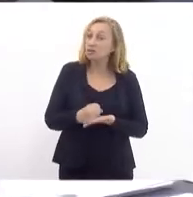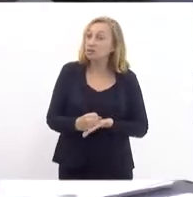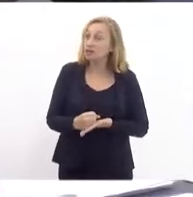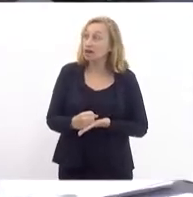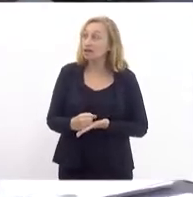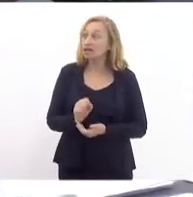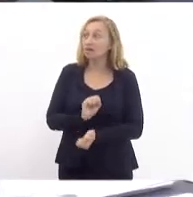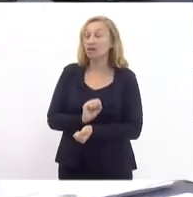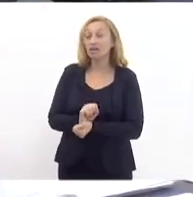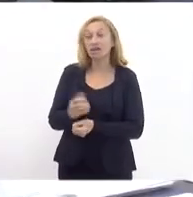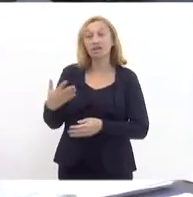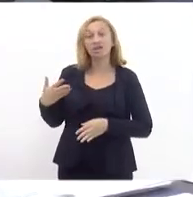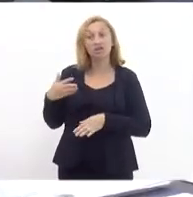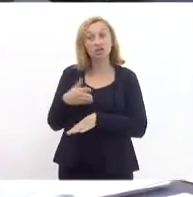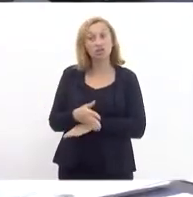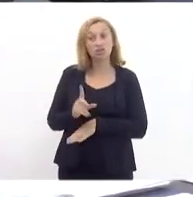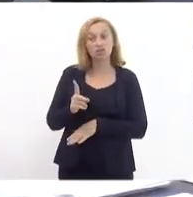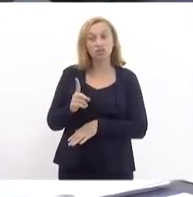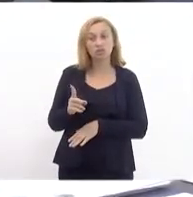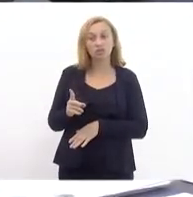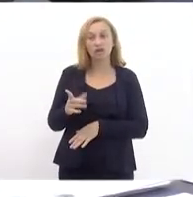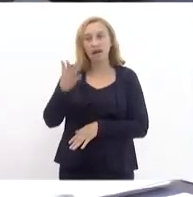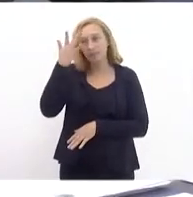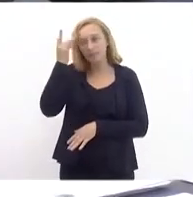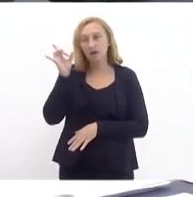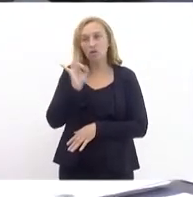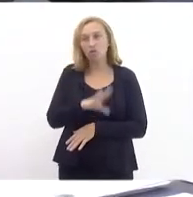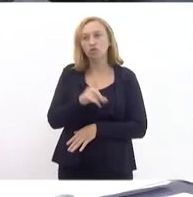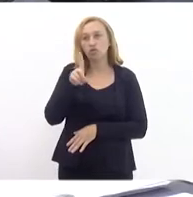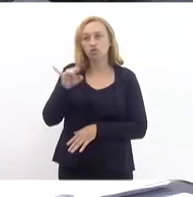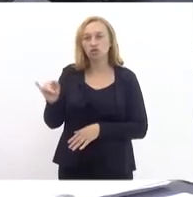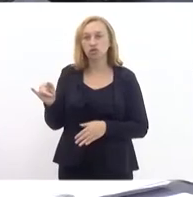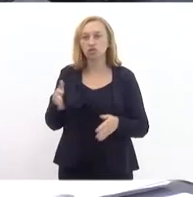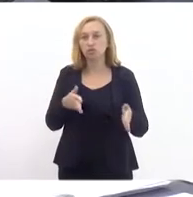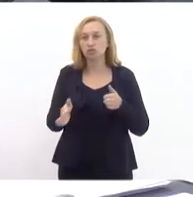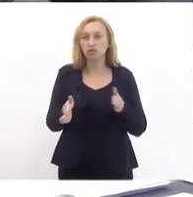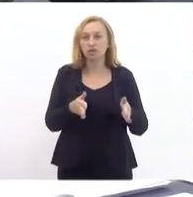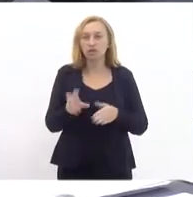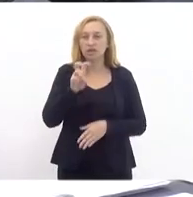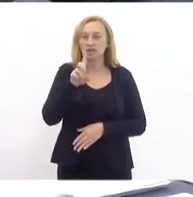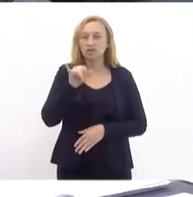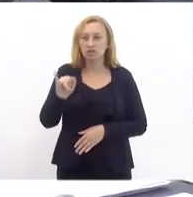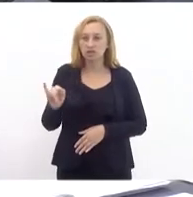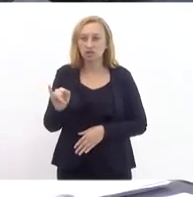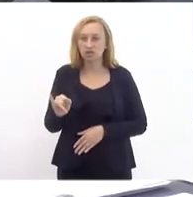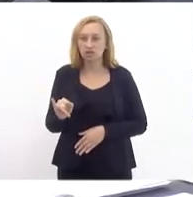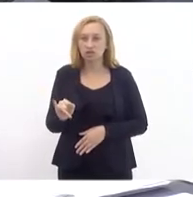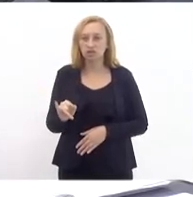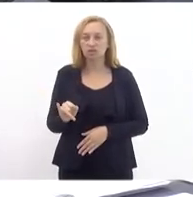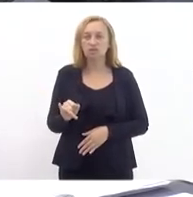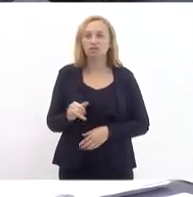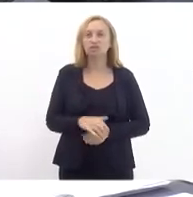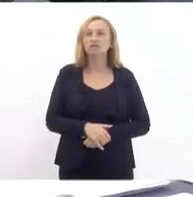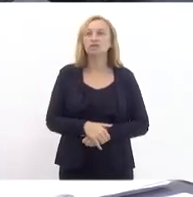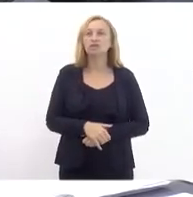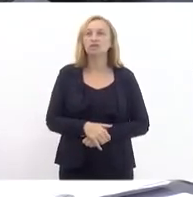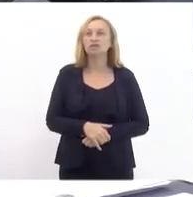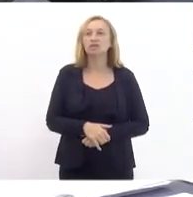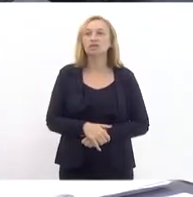segundo informação da minha assessoria. Amanhã é o último dia do prazo que nós demos de 5 dias úteis, que também não foi entregue o contrato.